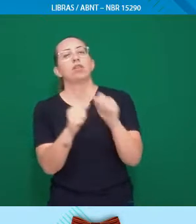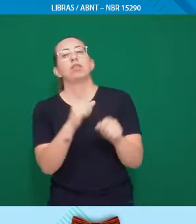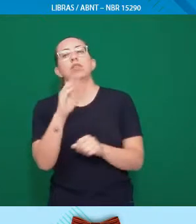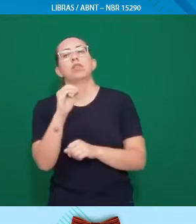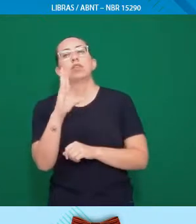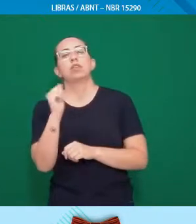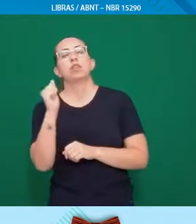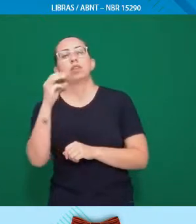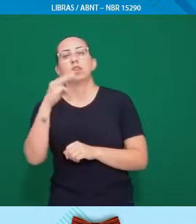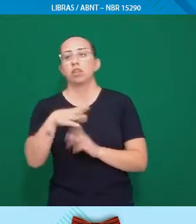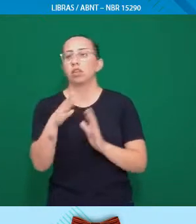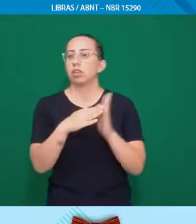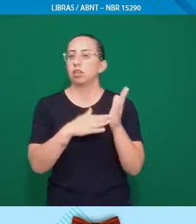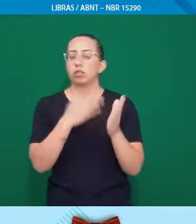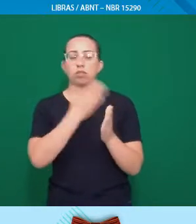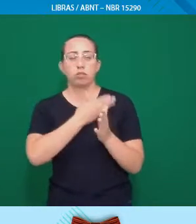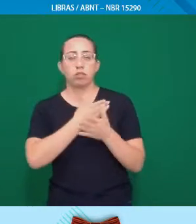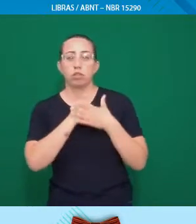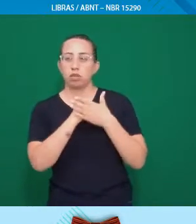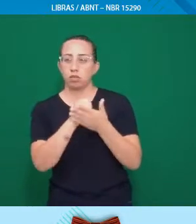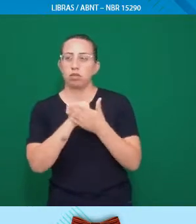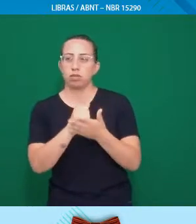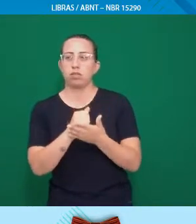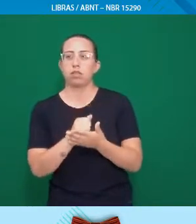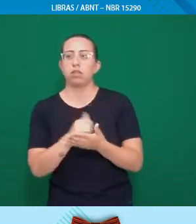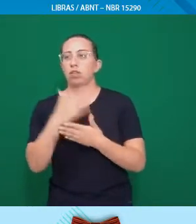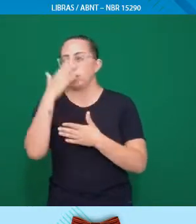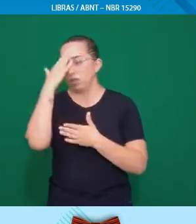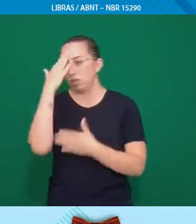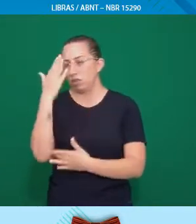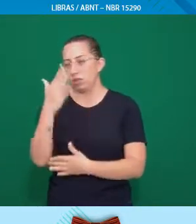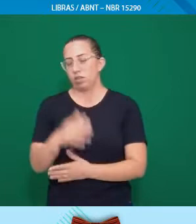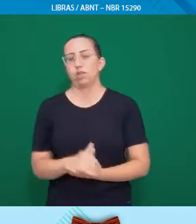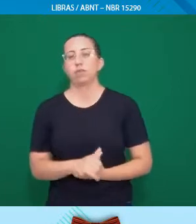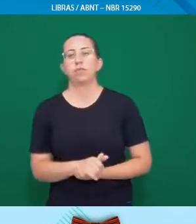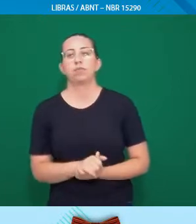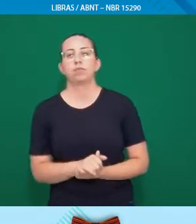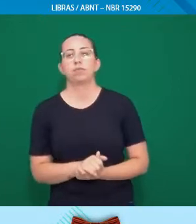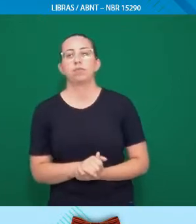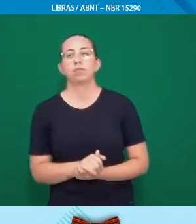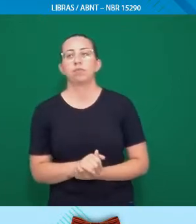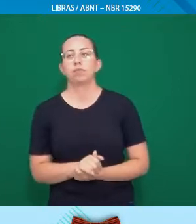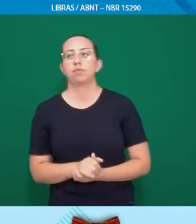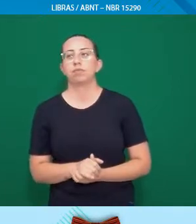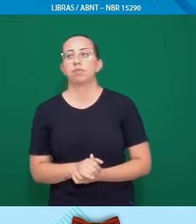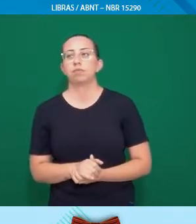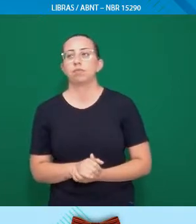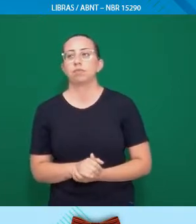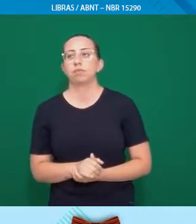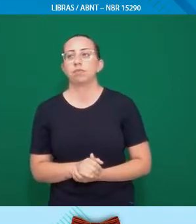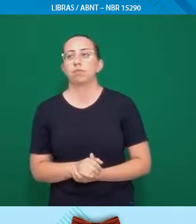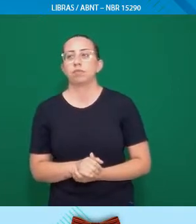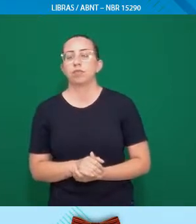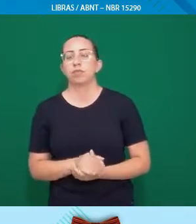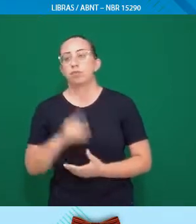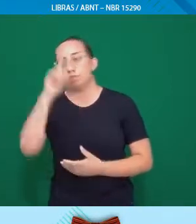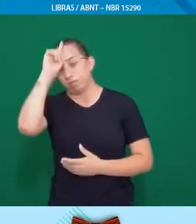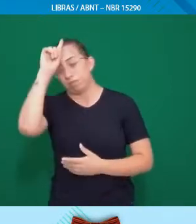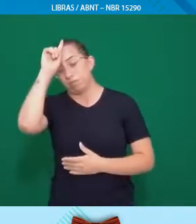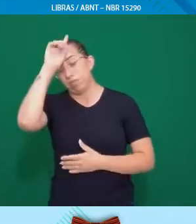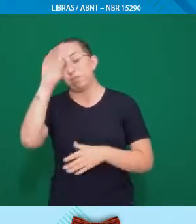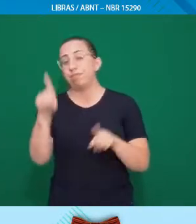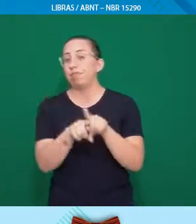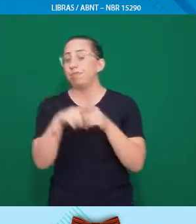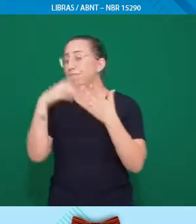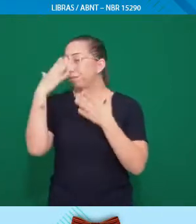e todos os companheiros que largo é muito obrigado o próximo presidente também quero deixar